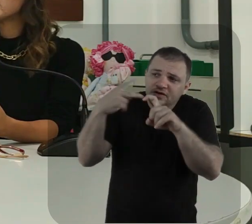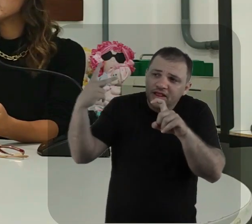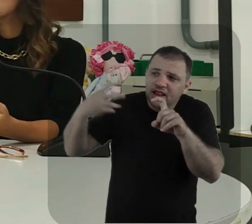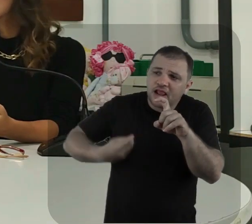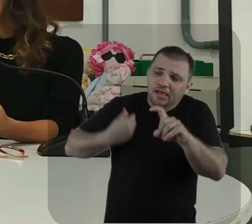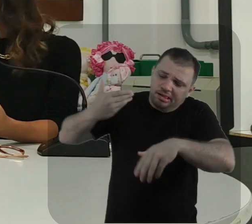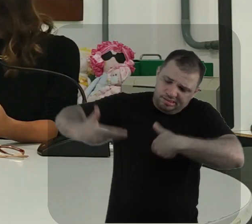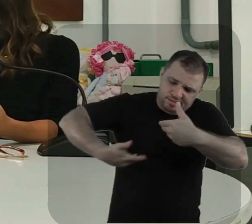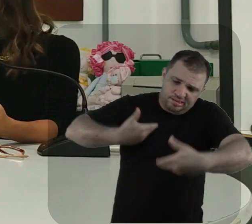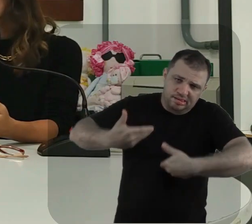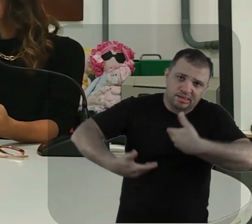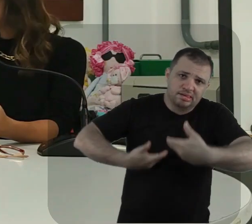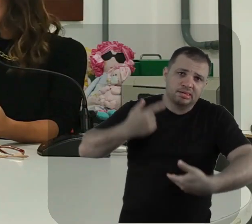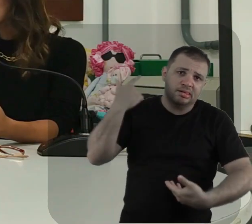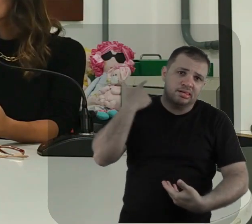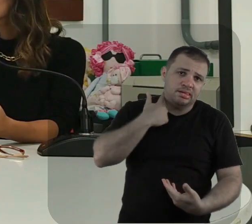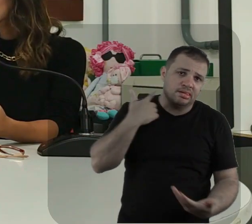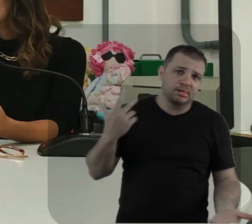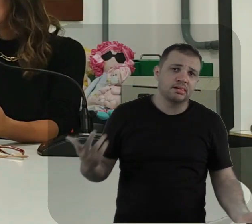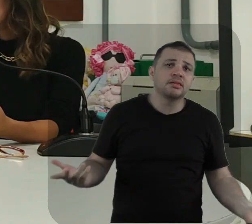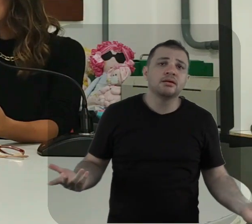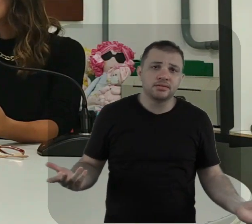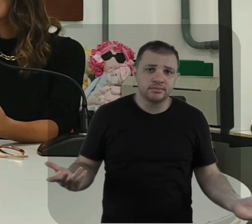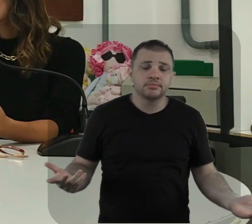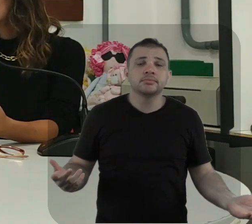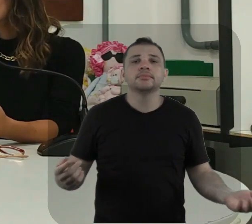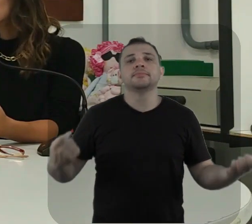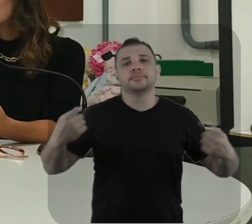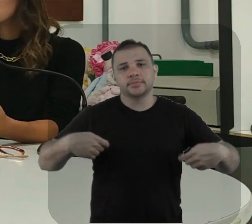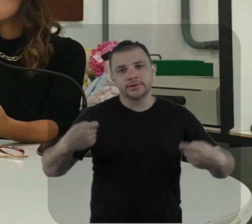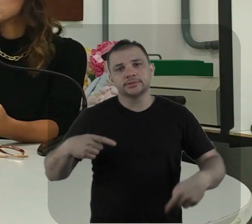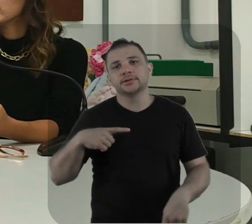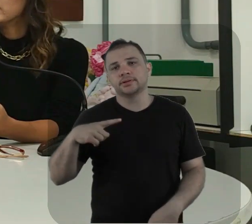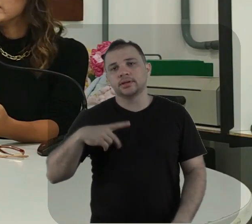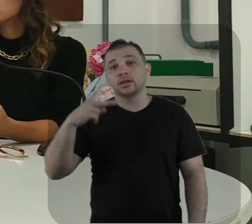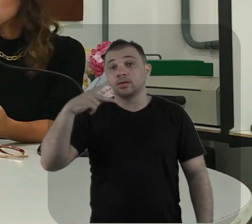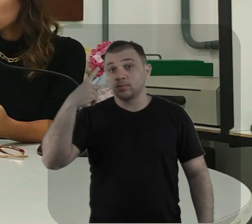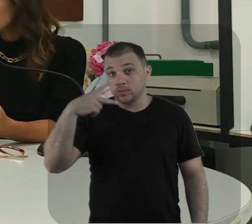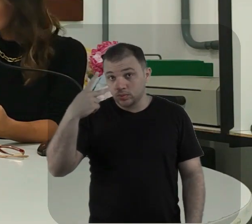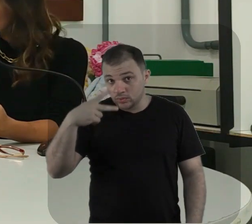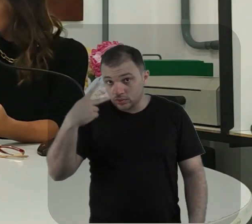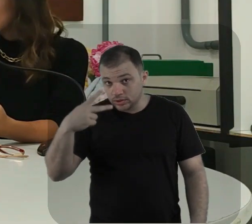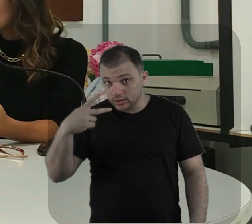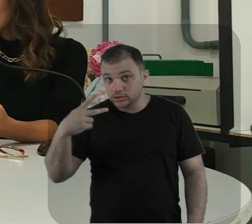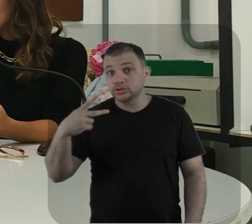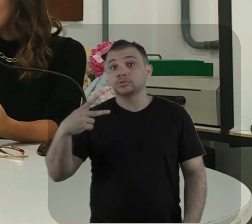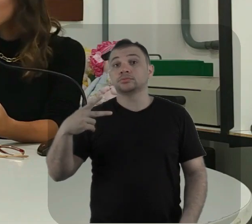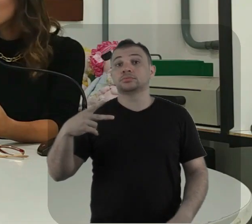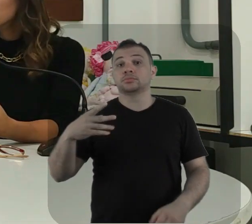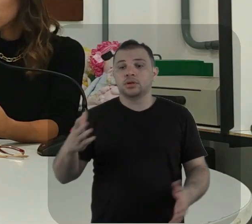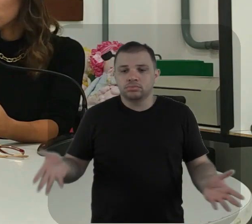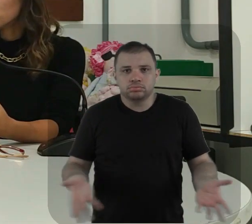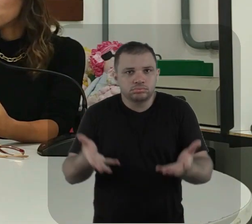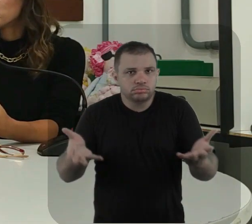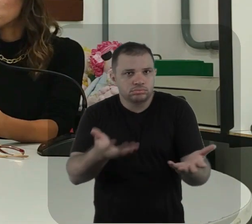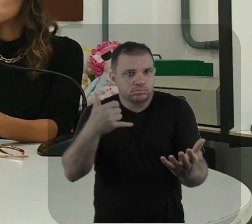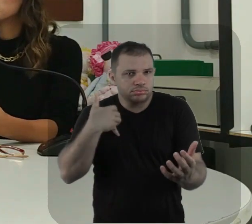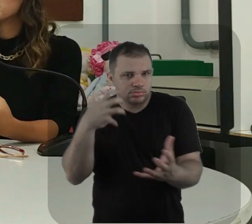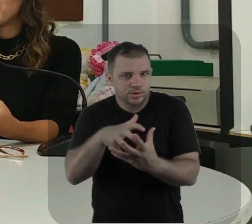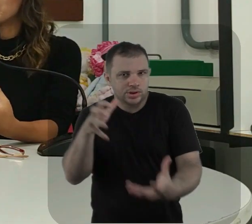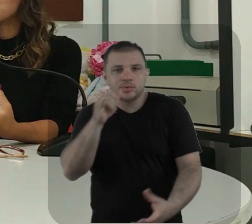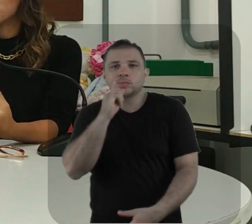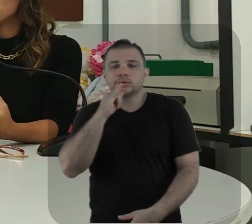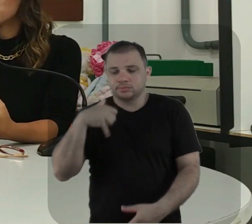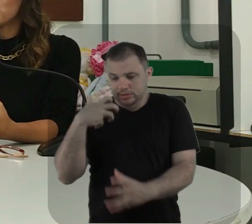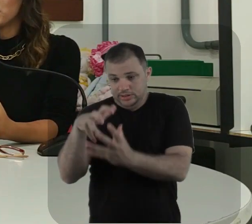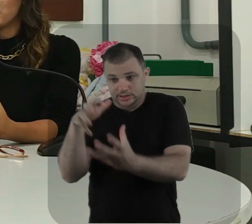né? Então, políticas que abranjam os idosos para que eles possam ter um grupo identificatório. É muito importante para o